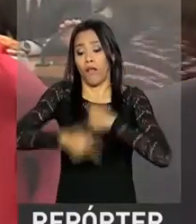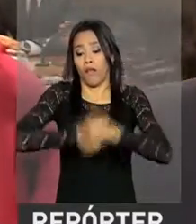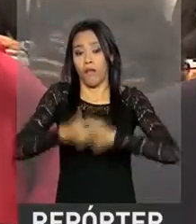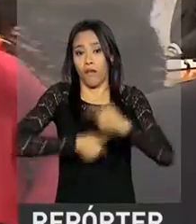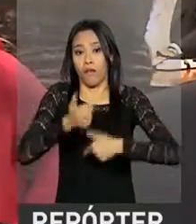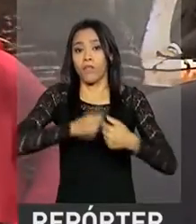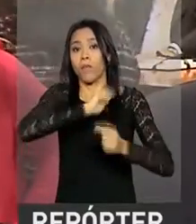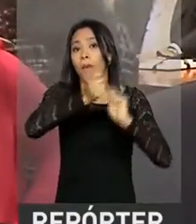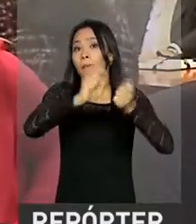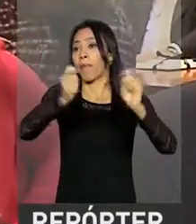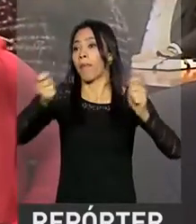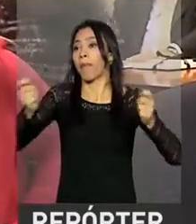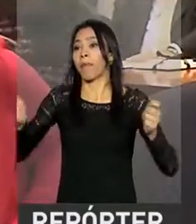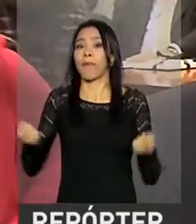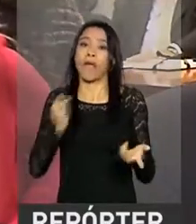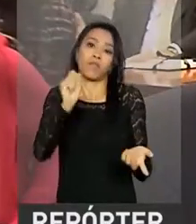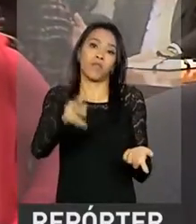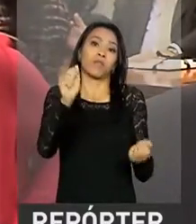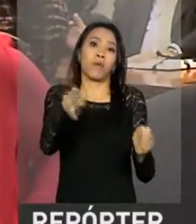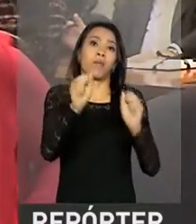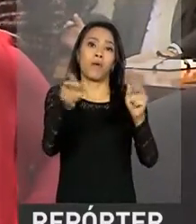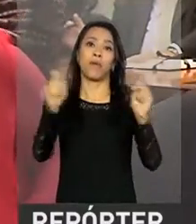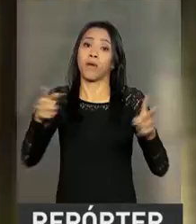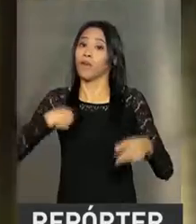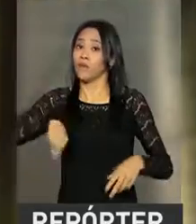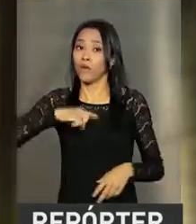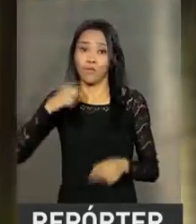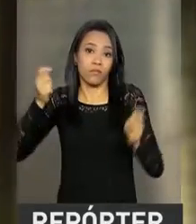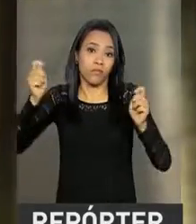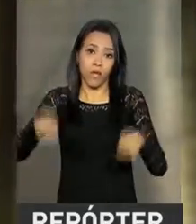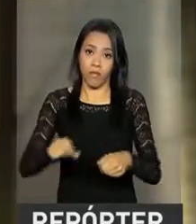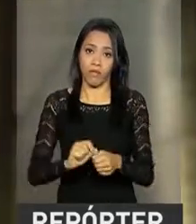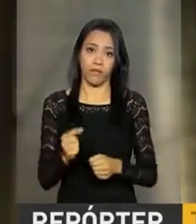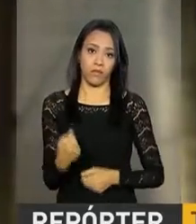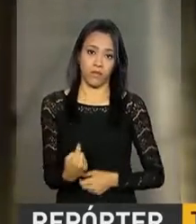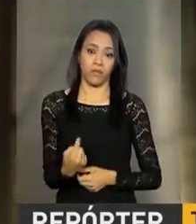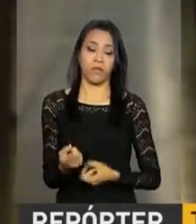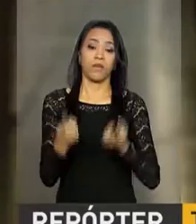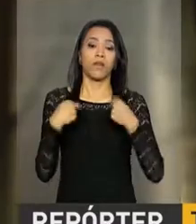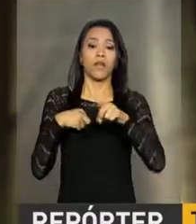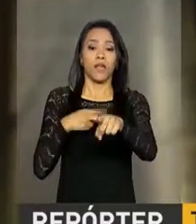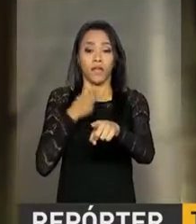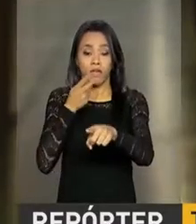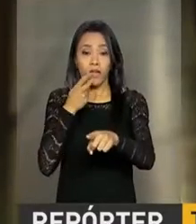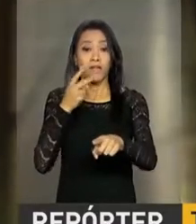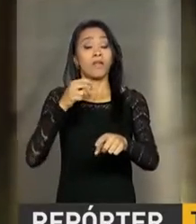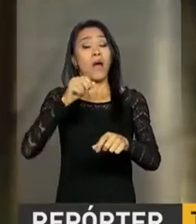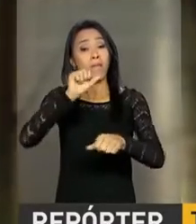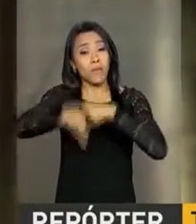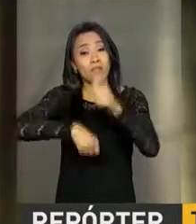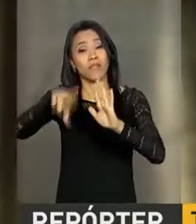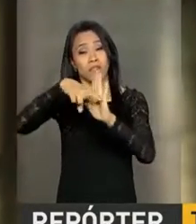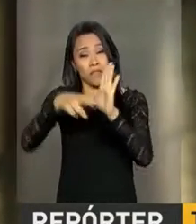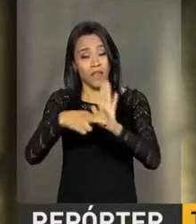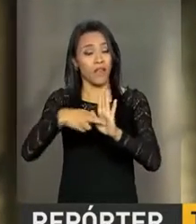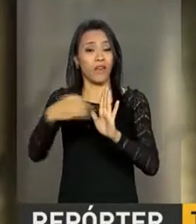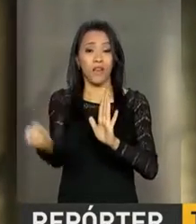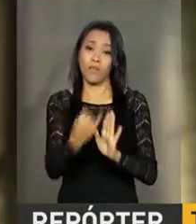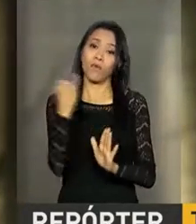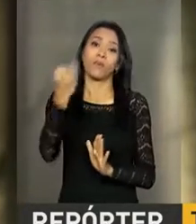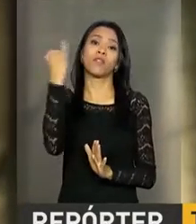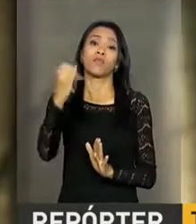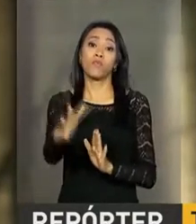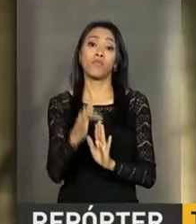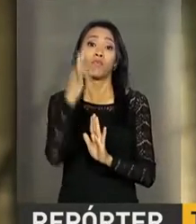aposentadorias e nós não temos condições de fazer isso a reforma é essencial é que no futuro as pessoas possam ter